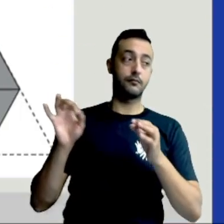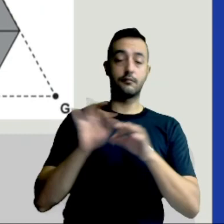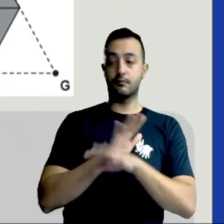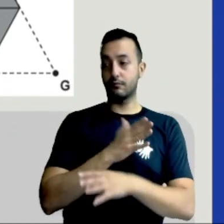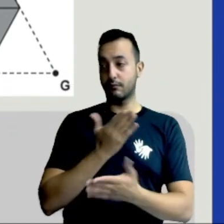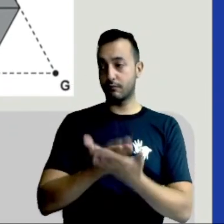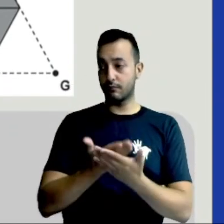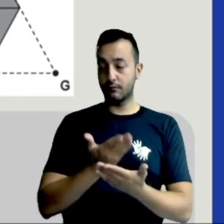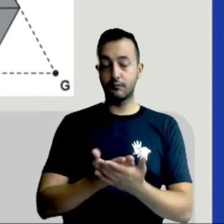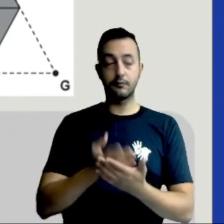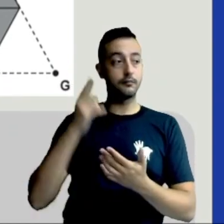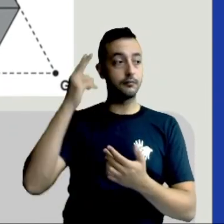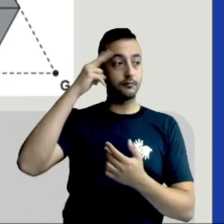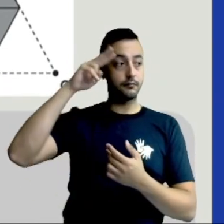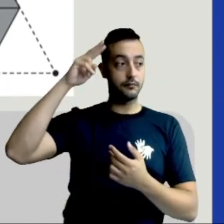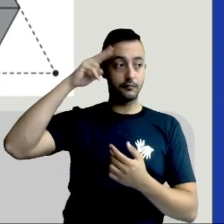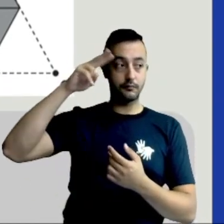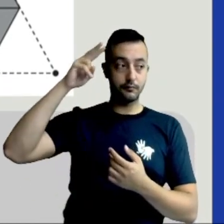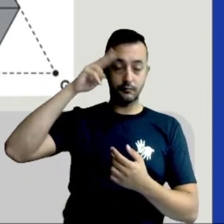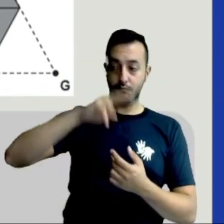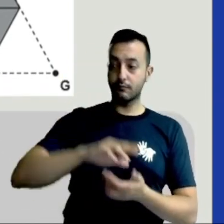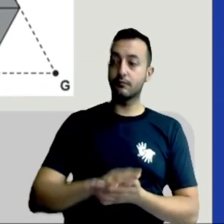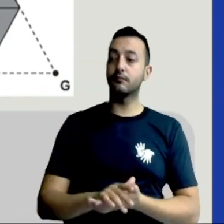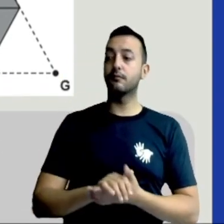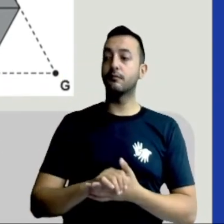aula. Relembramos